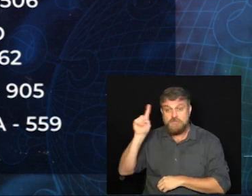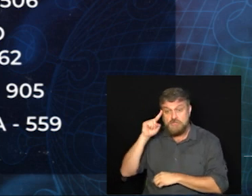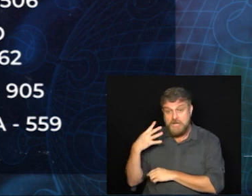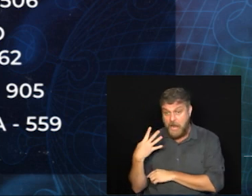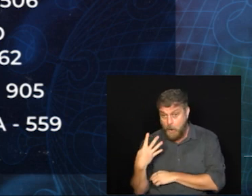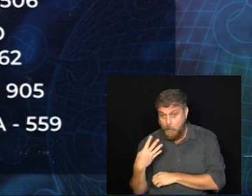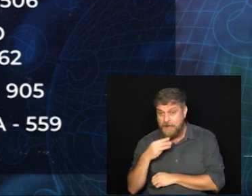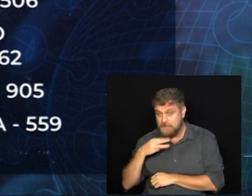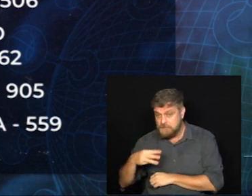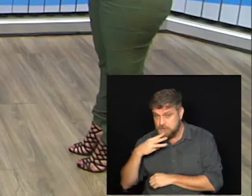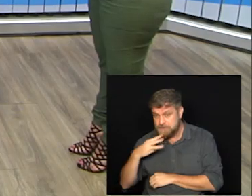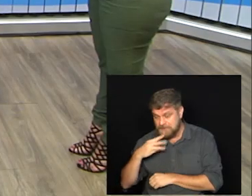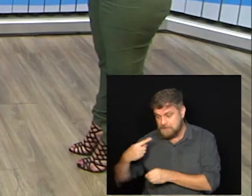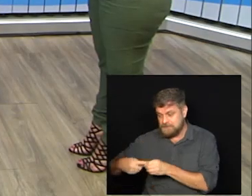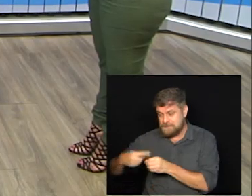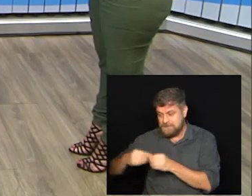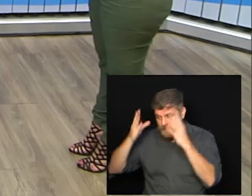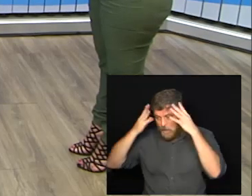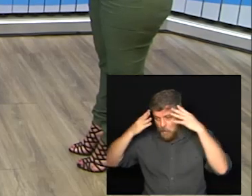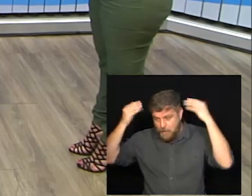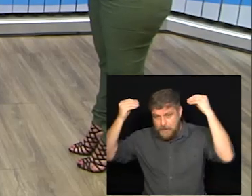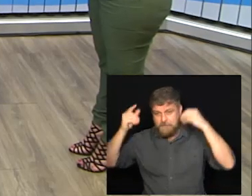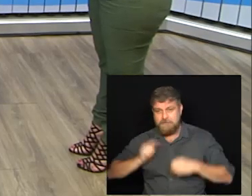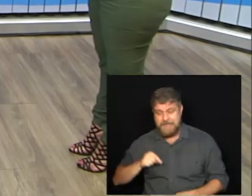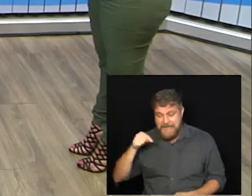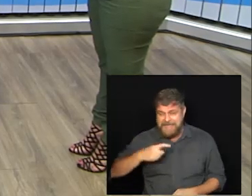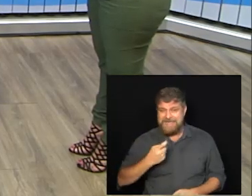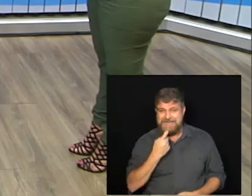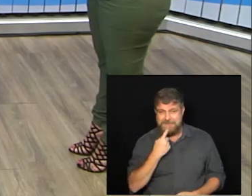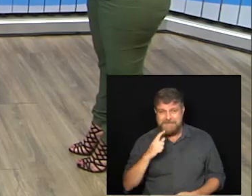março. Em Campinas, nas últimas 24 horas,